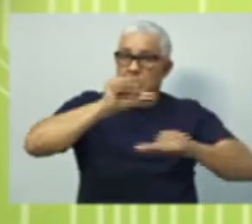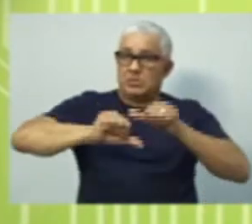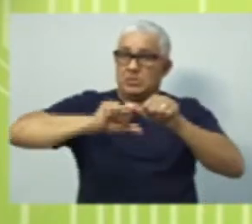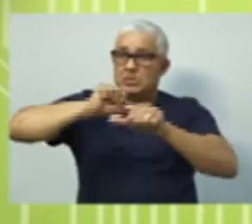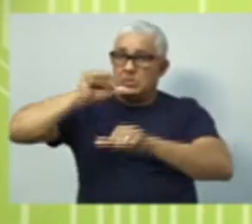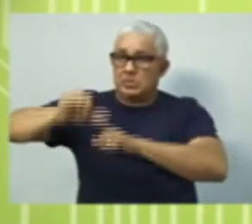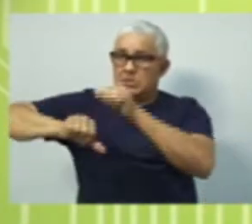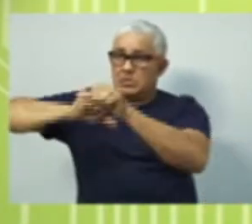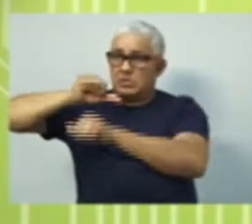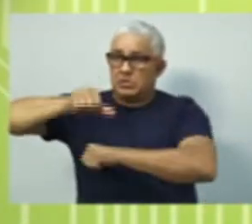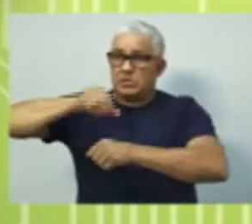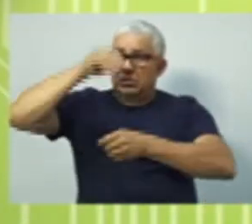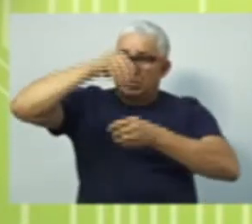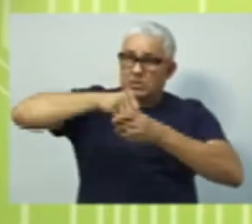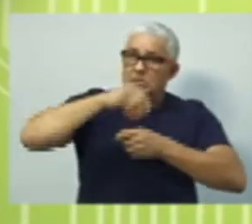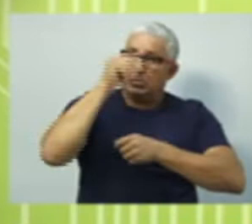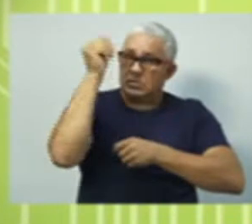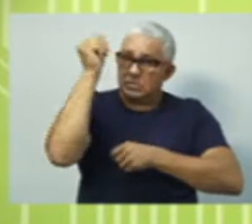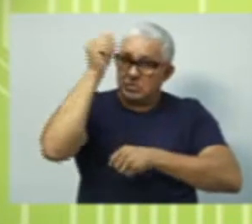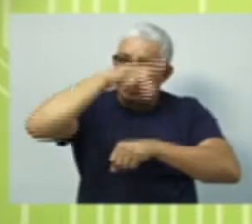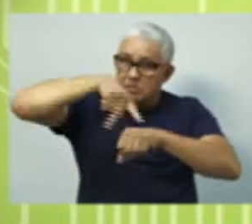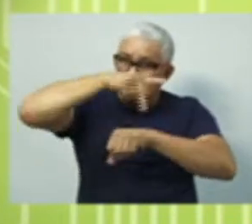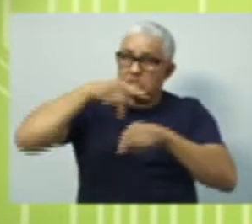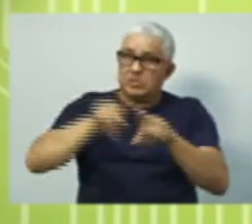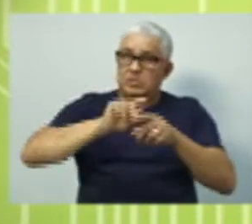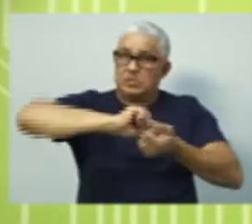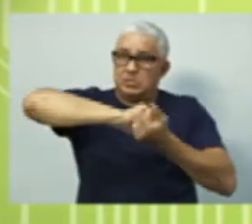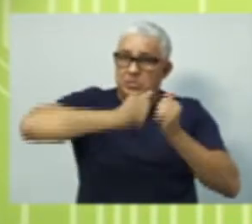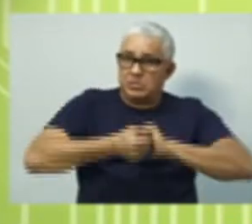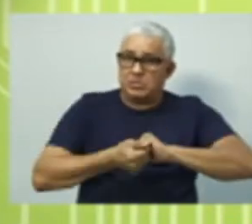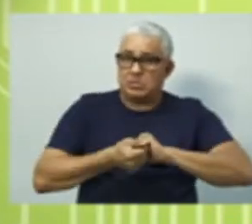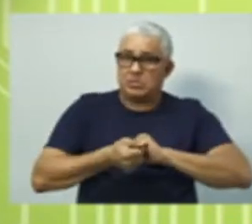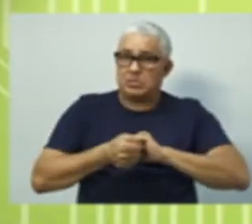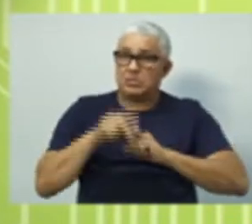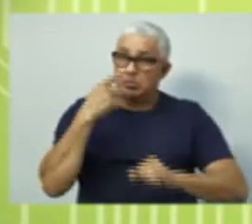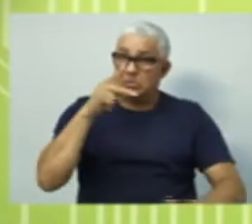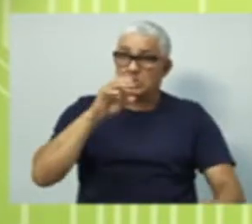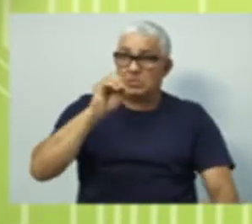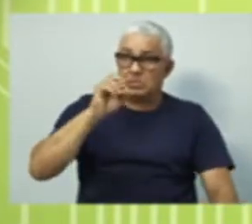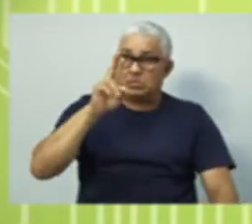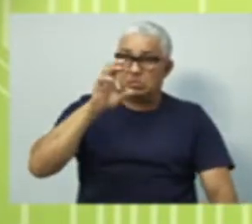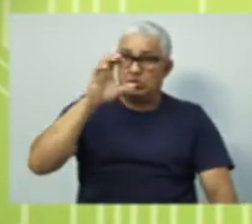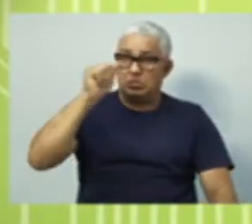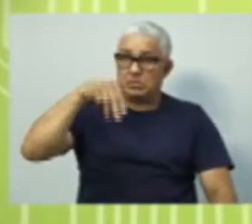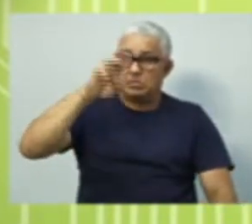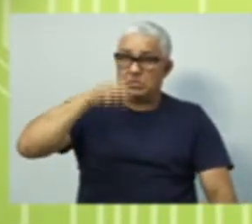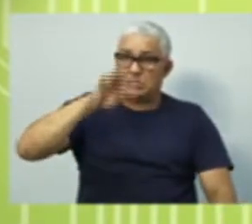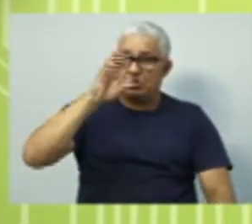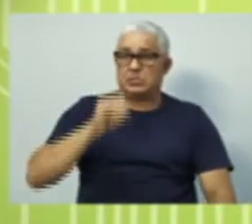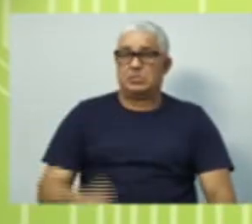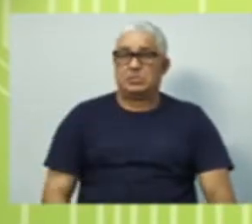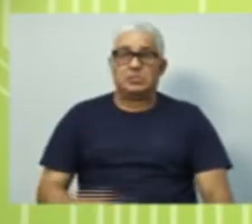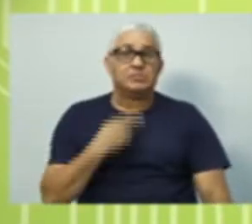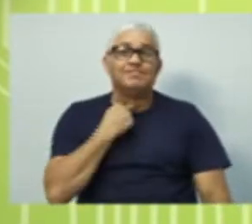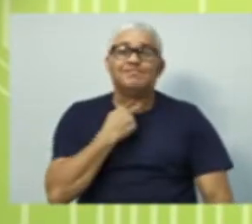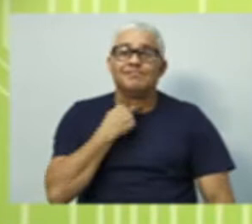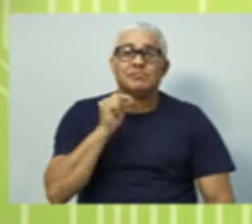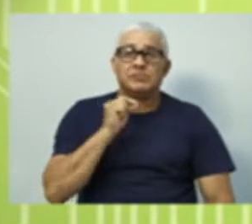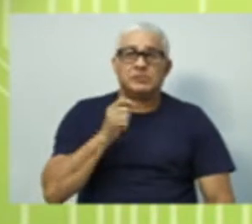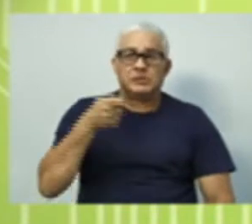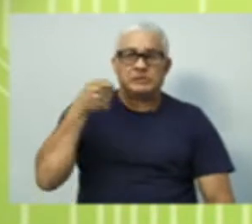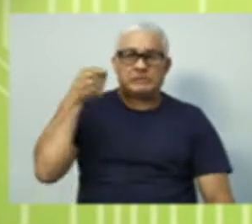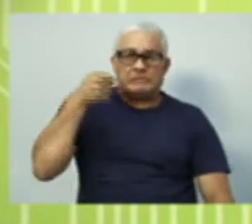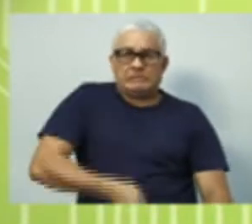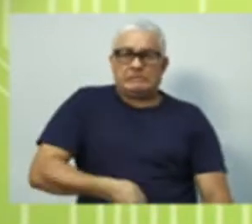cenário econômico, automaticamente você tem que adaptar seu orçamento. Então, o orçamento, fica bem entendido, ele não pode ser